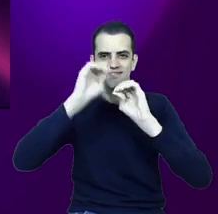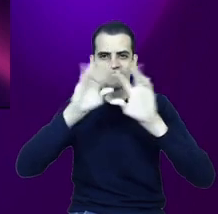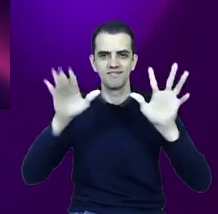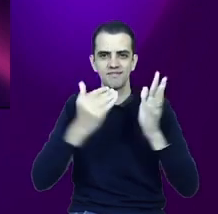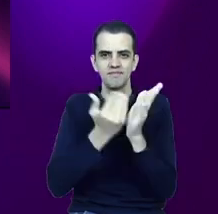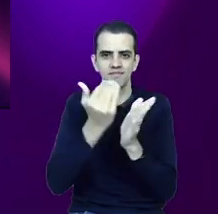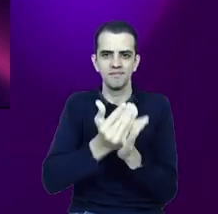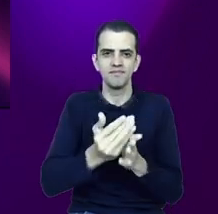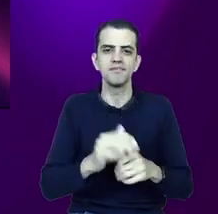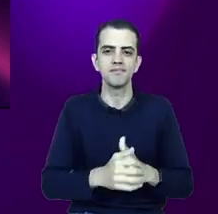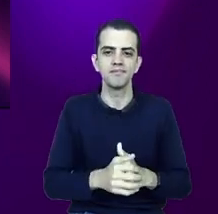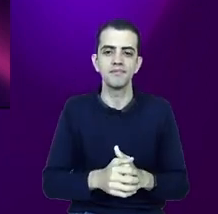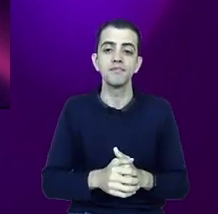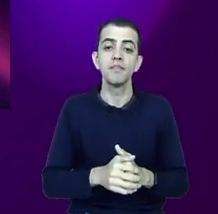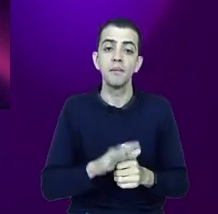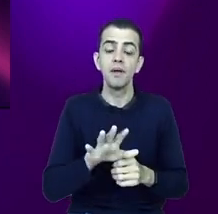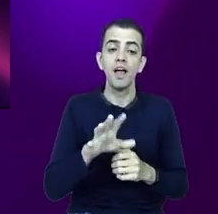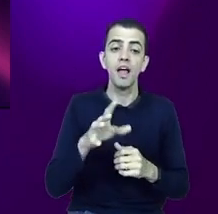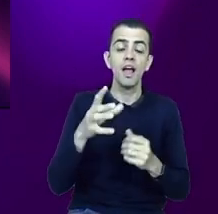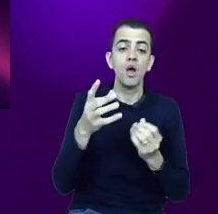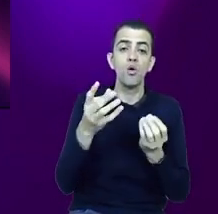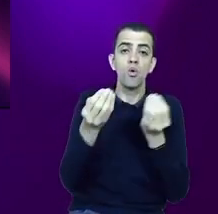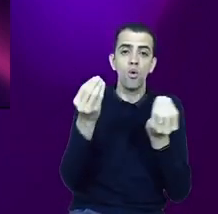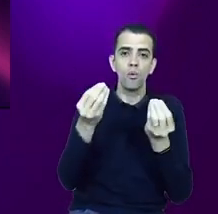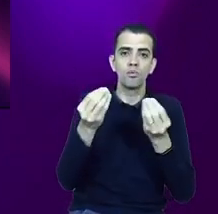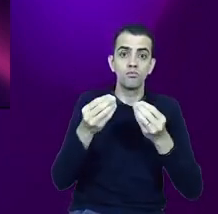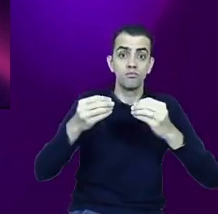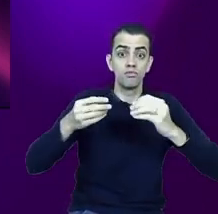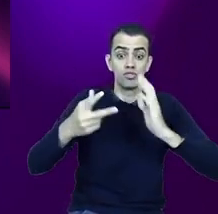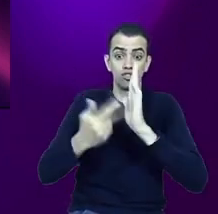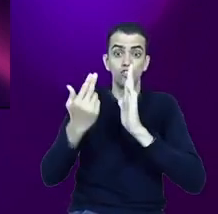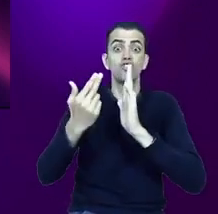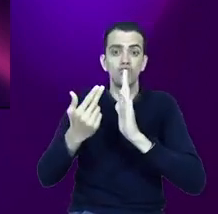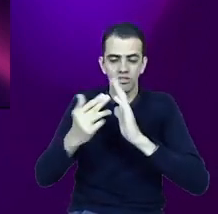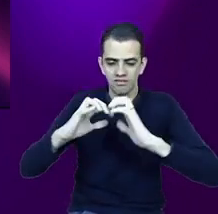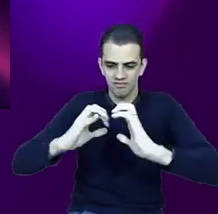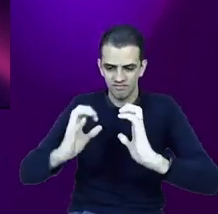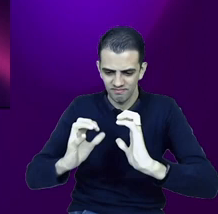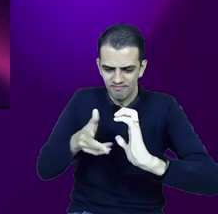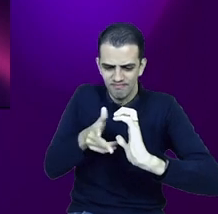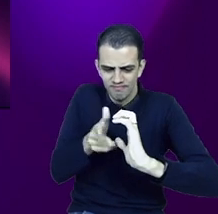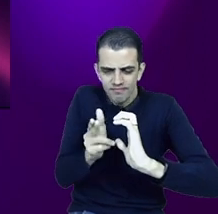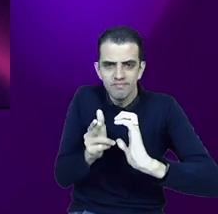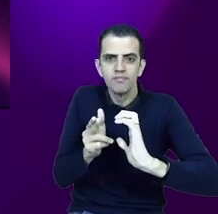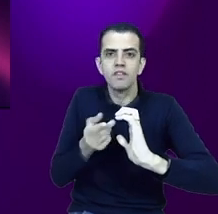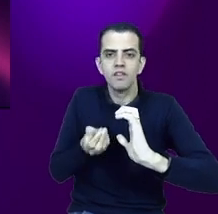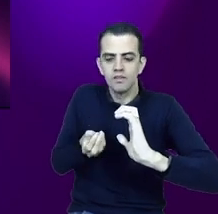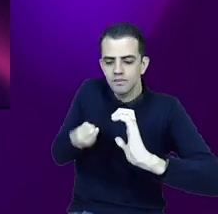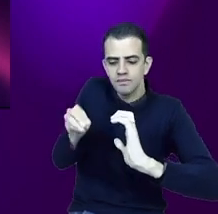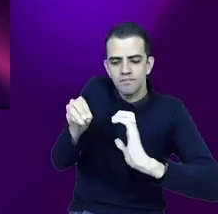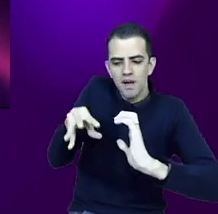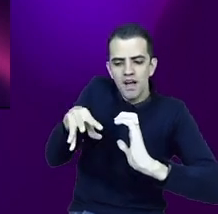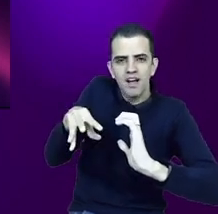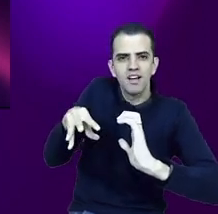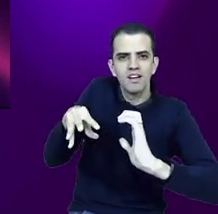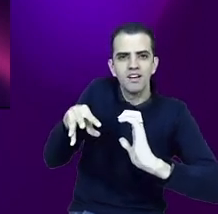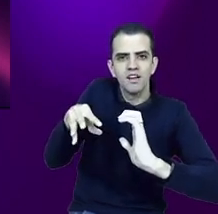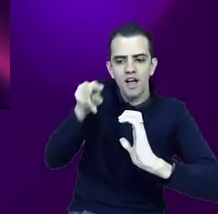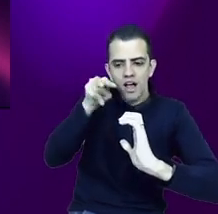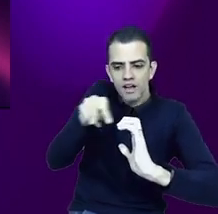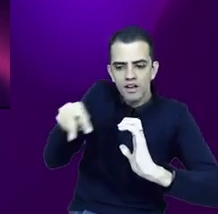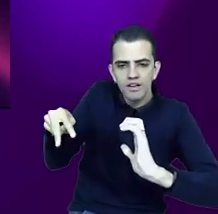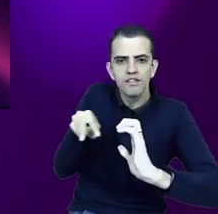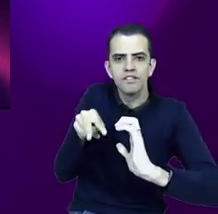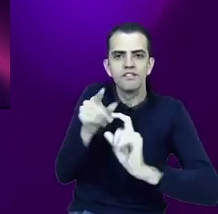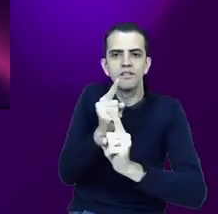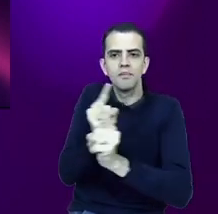de luz no intraoperatório que é capaz de nos ajudar com relação a ver a presença de